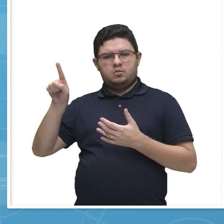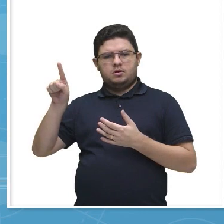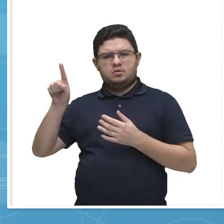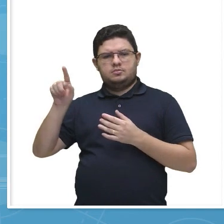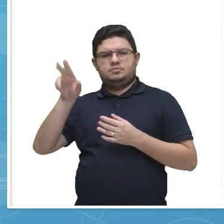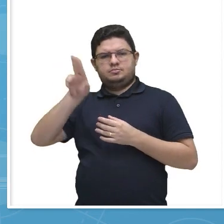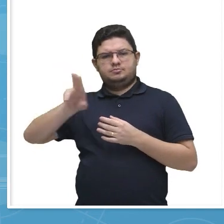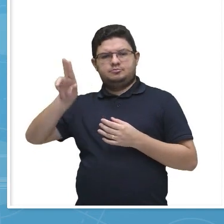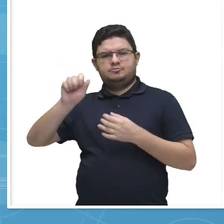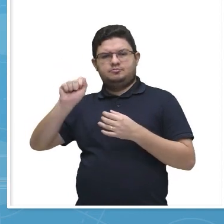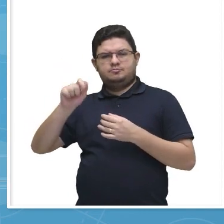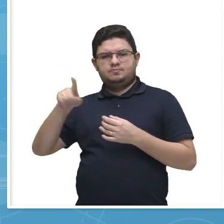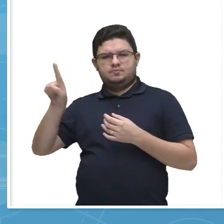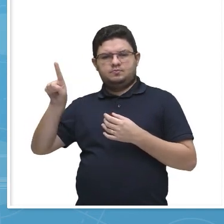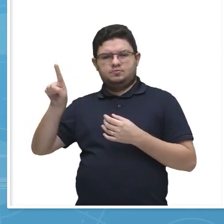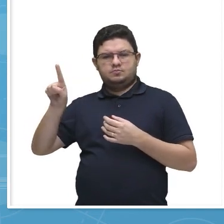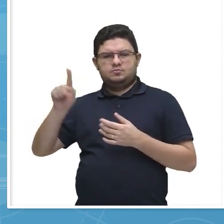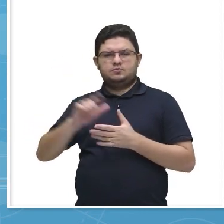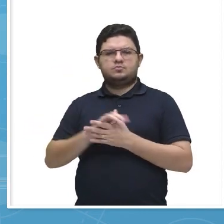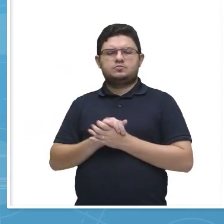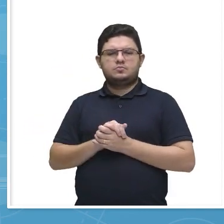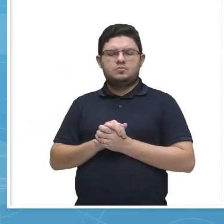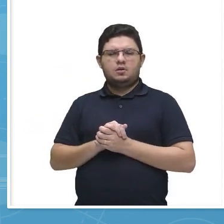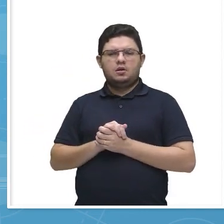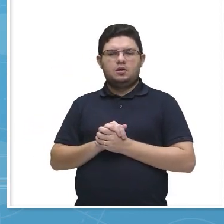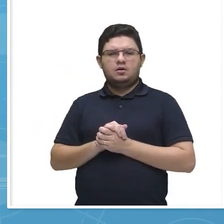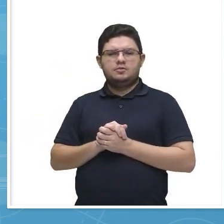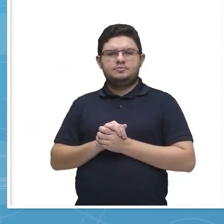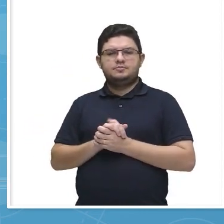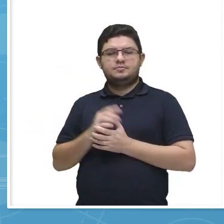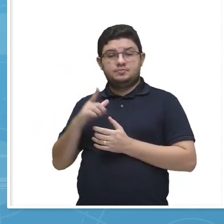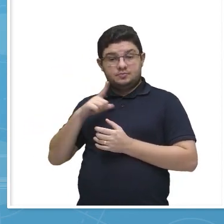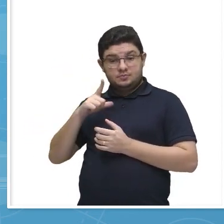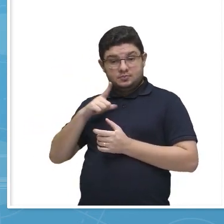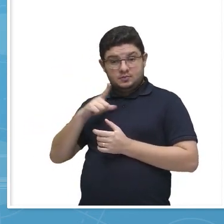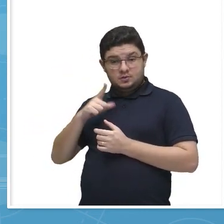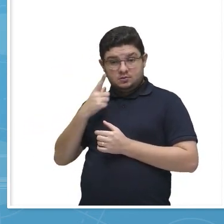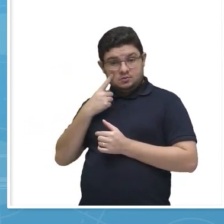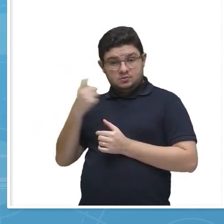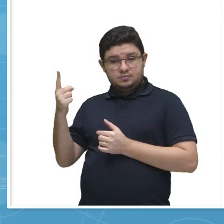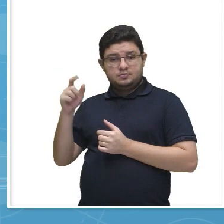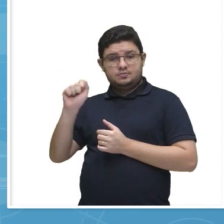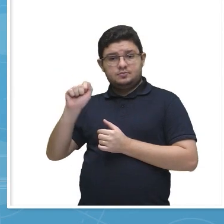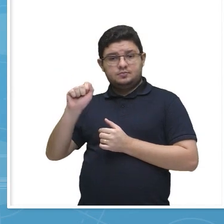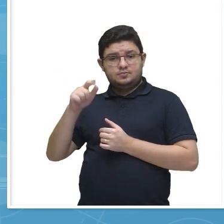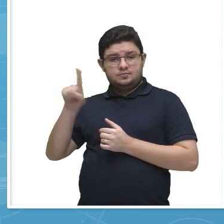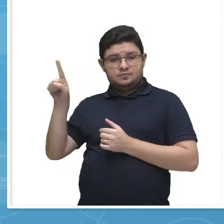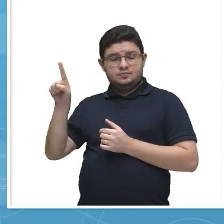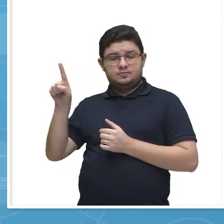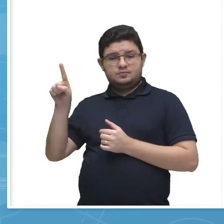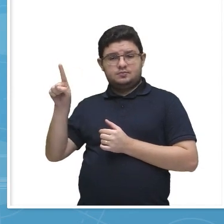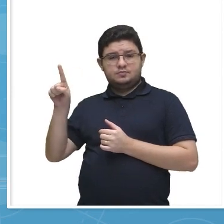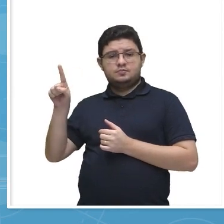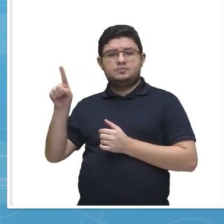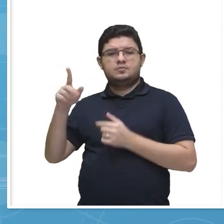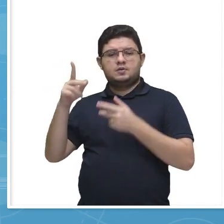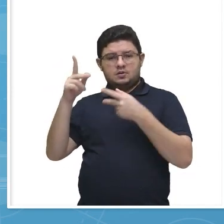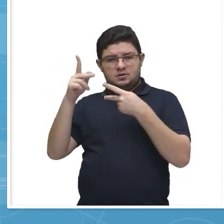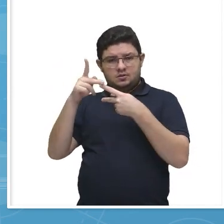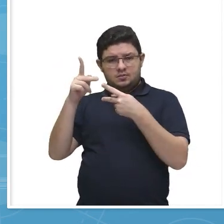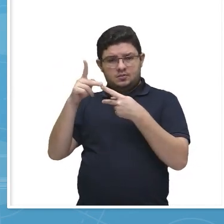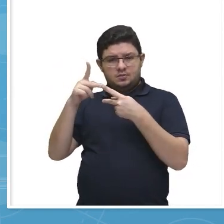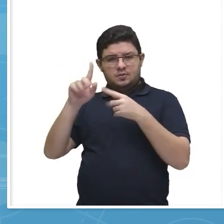preposição a mais um artigo. Então, como eu tenho uma preposição aqui, percebam que o meu